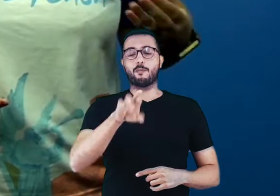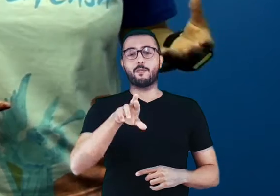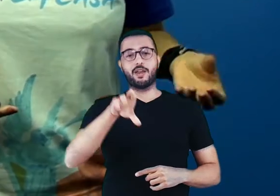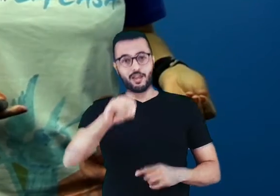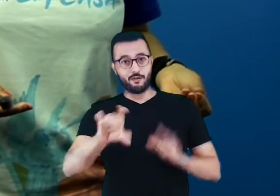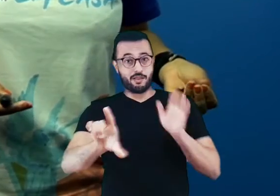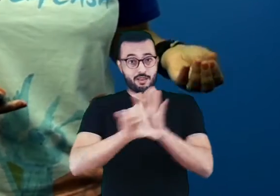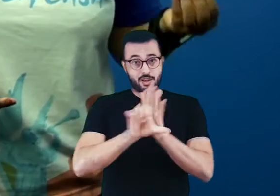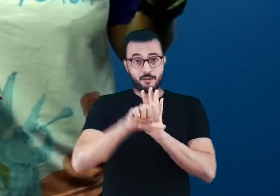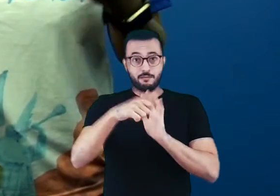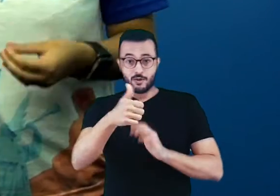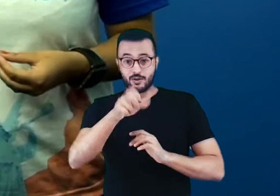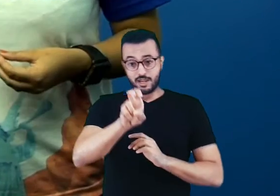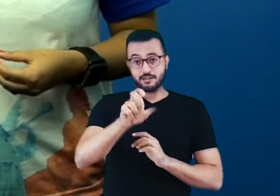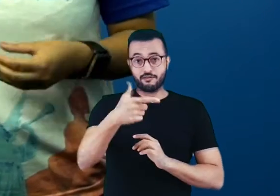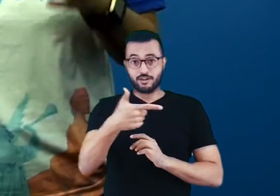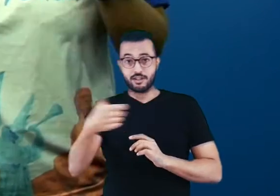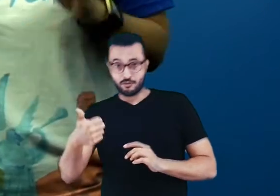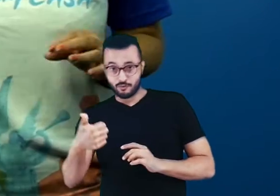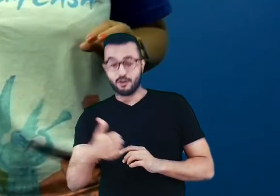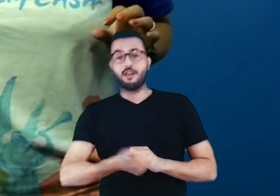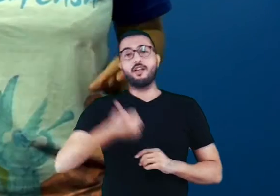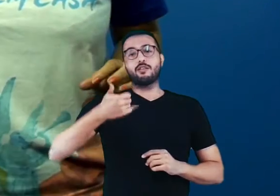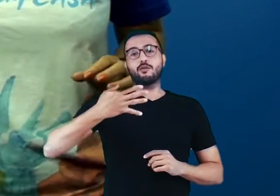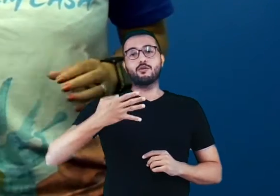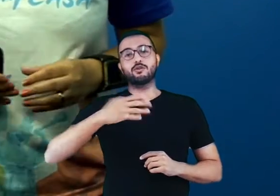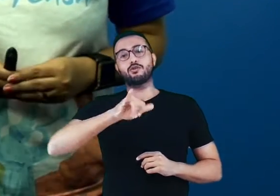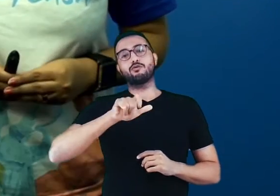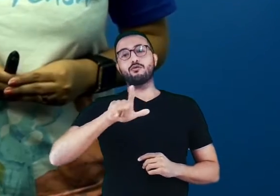Lei 1521, em 14 de julho de